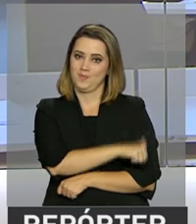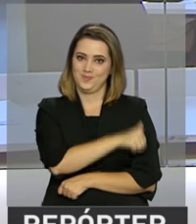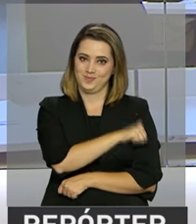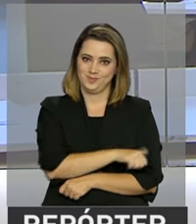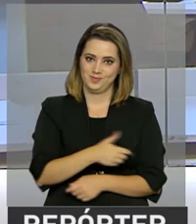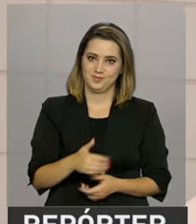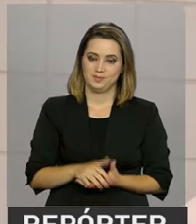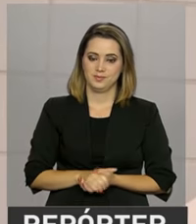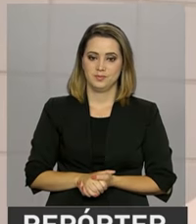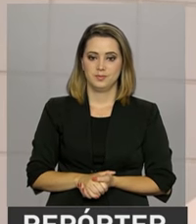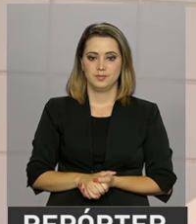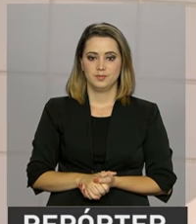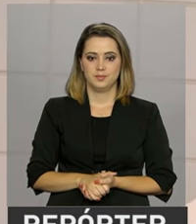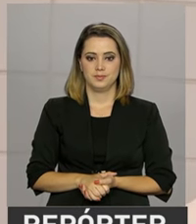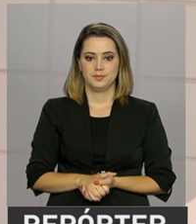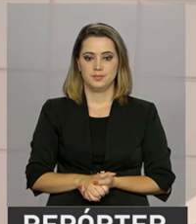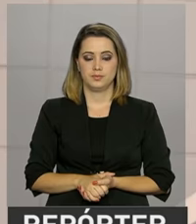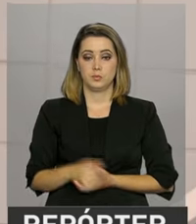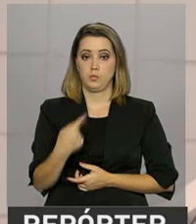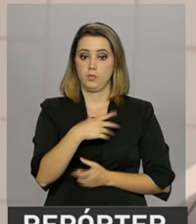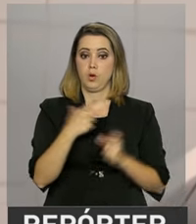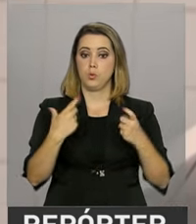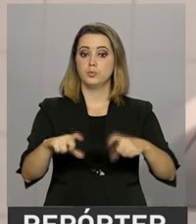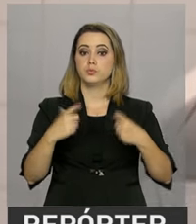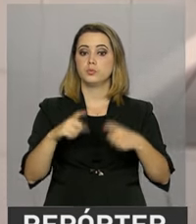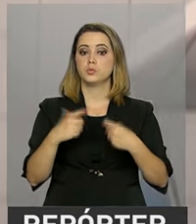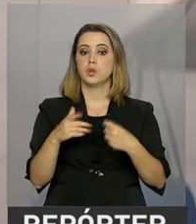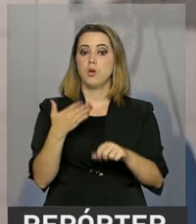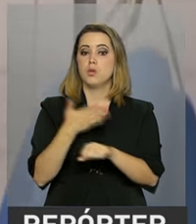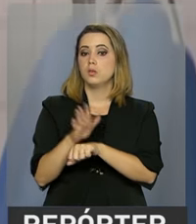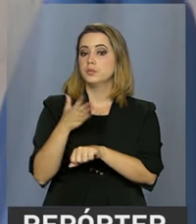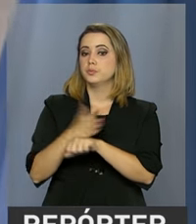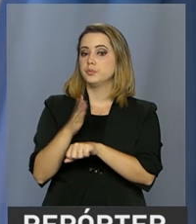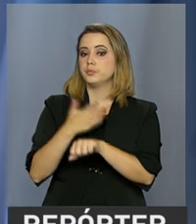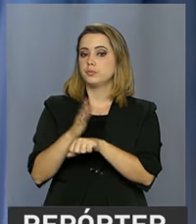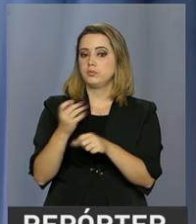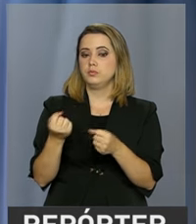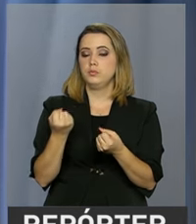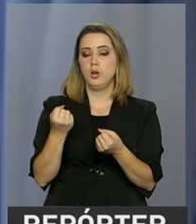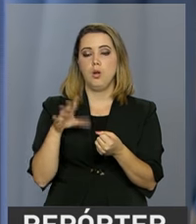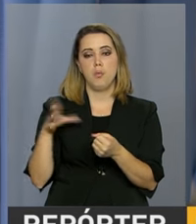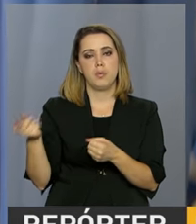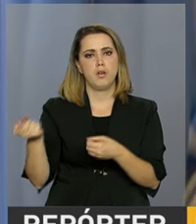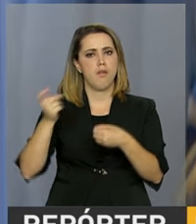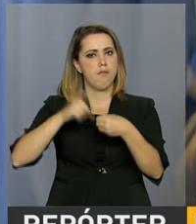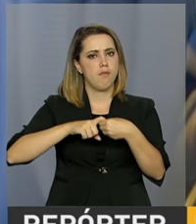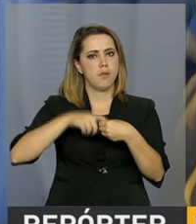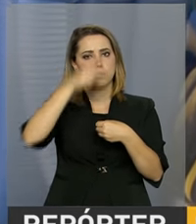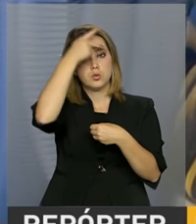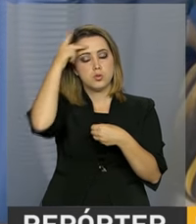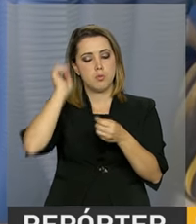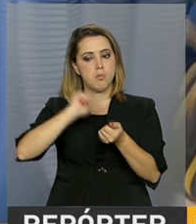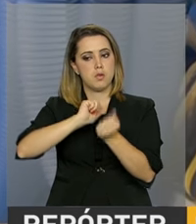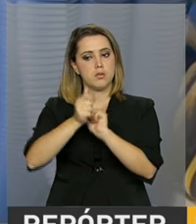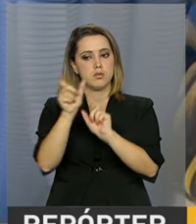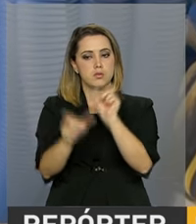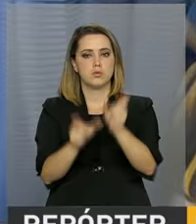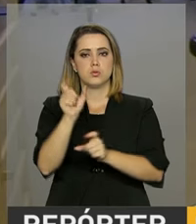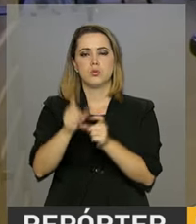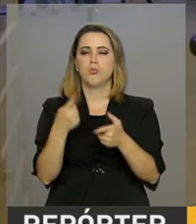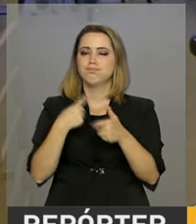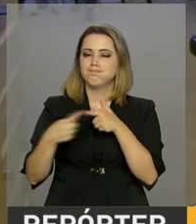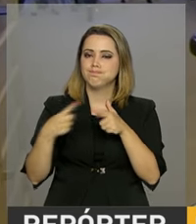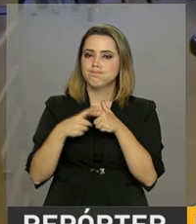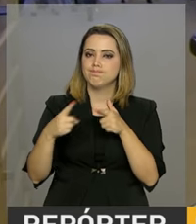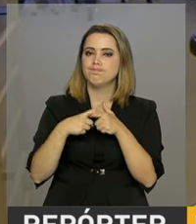fluminense. Um centro de reabilitação todo voltado para a recuperação de atletas e para atletas